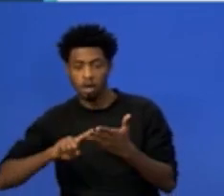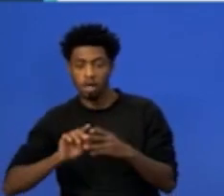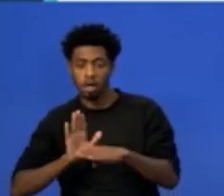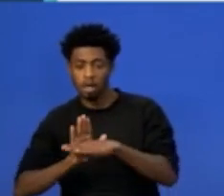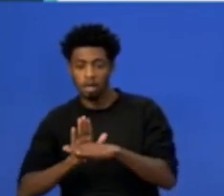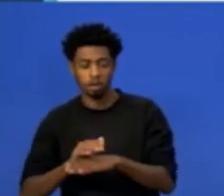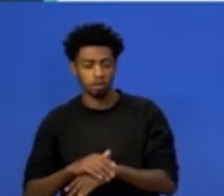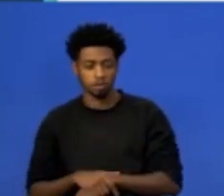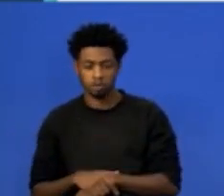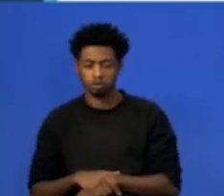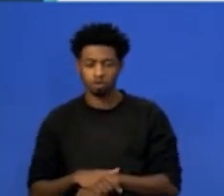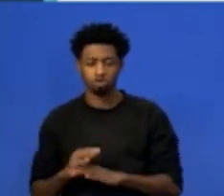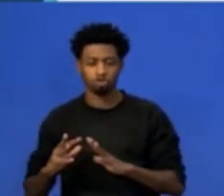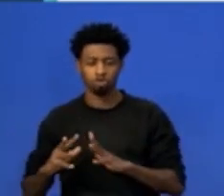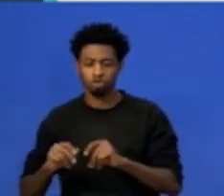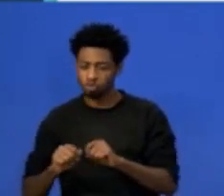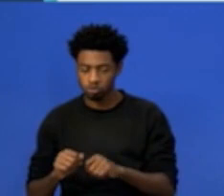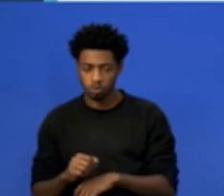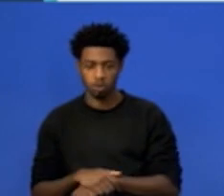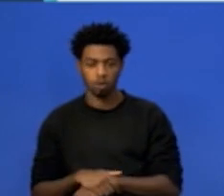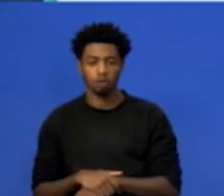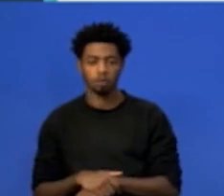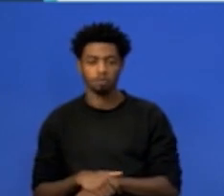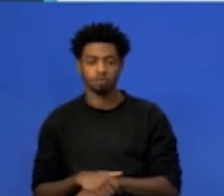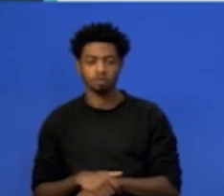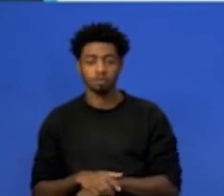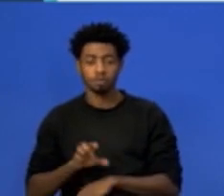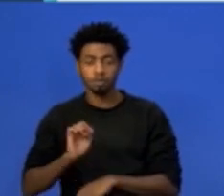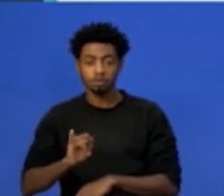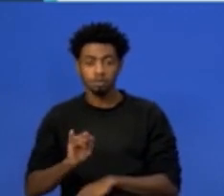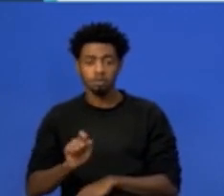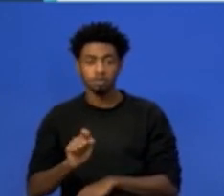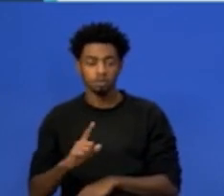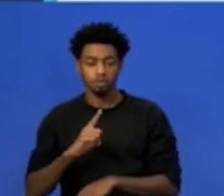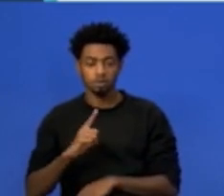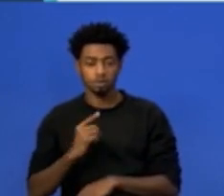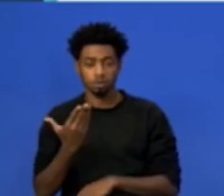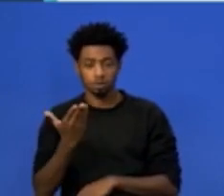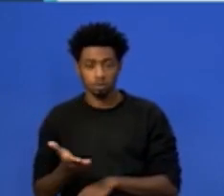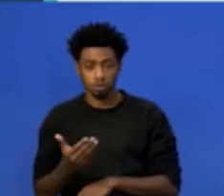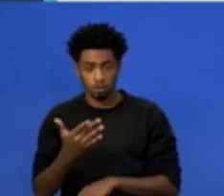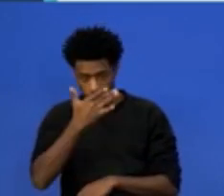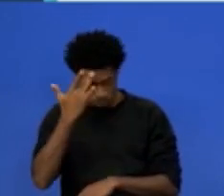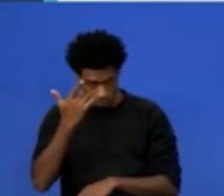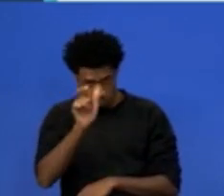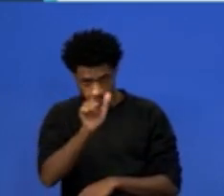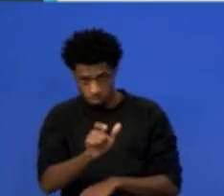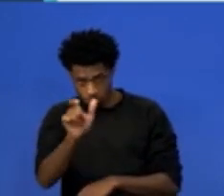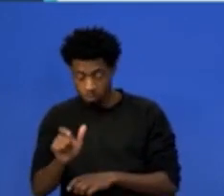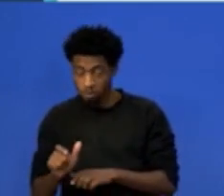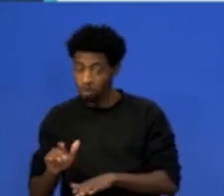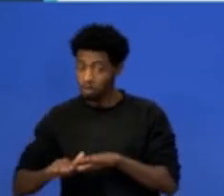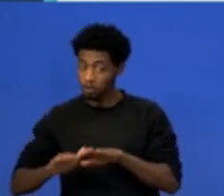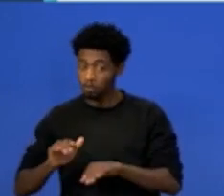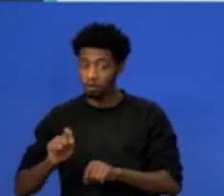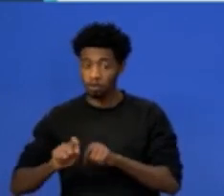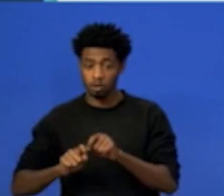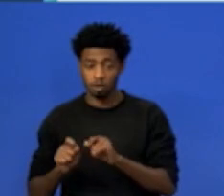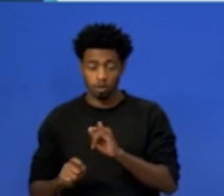do plano contratado. Então, essa garantia para esses pacientes, muitas